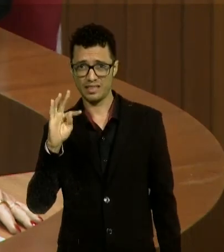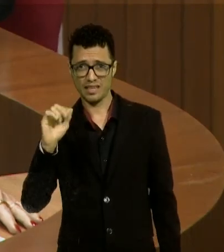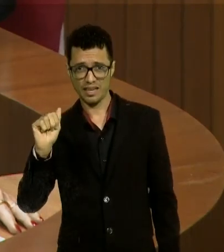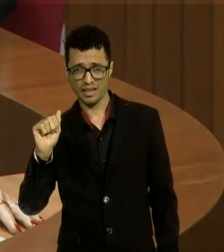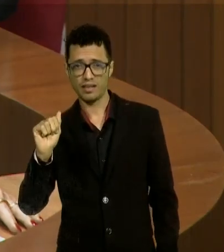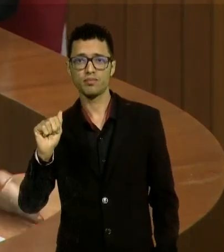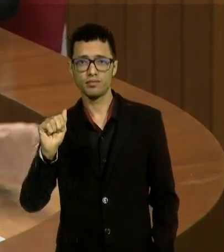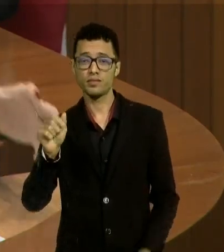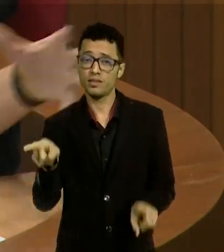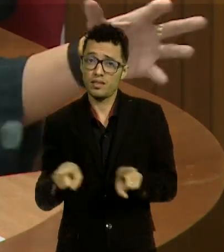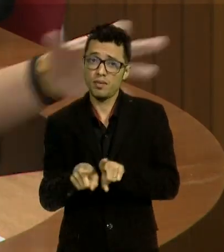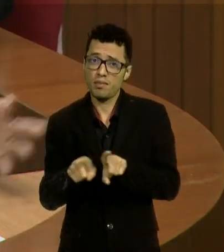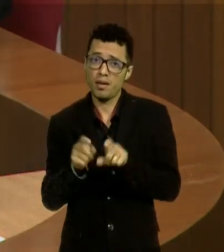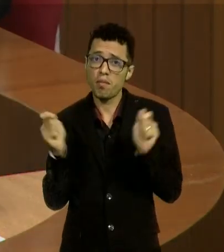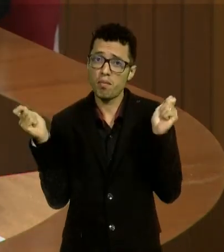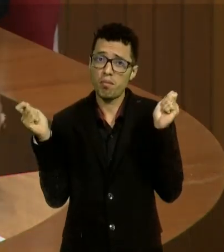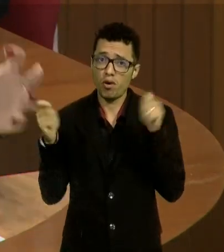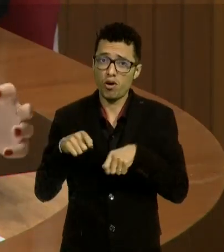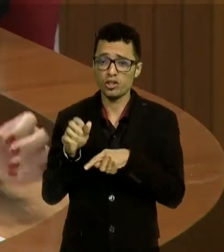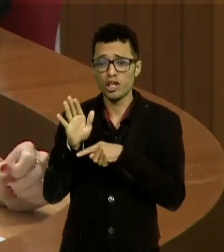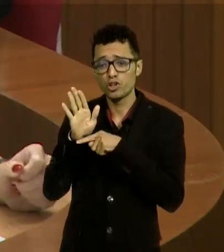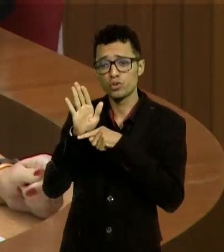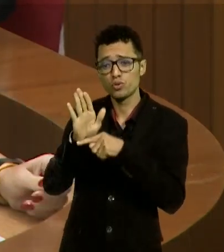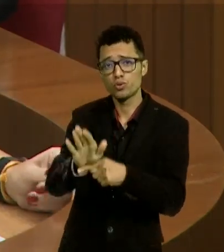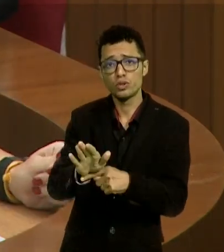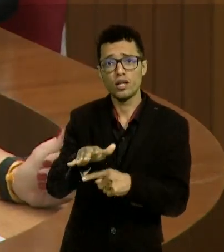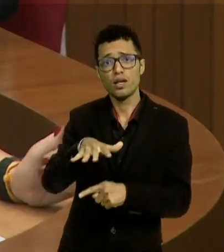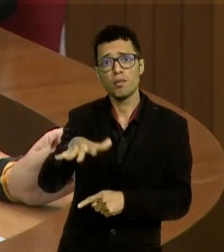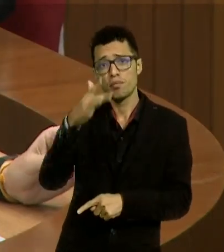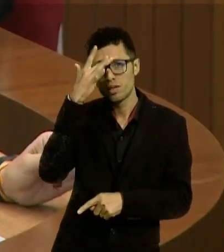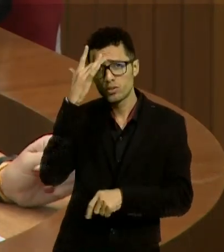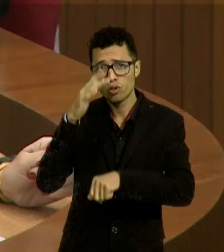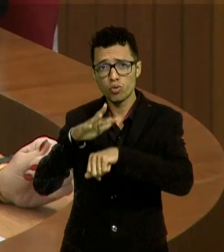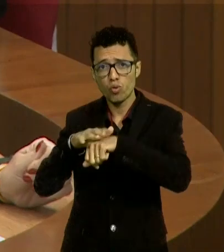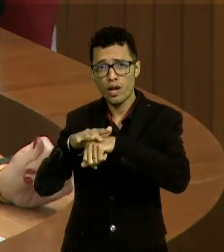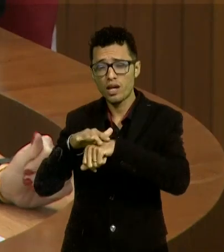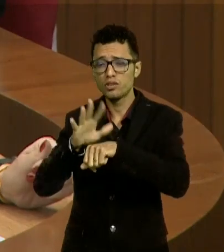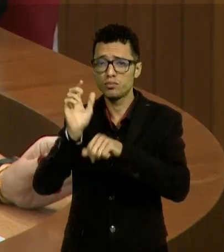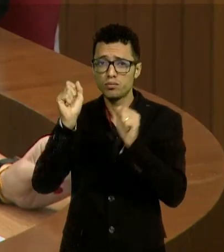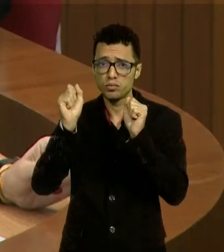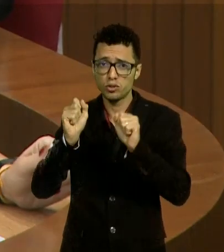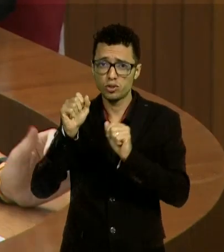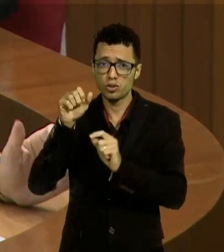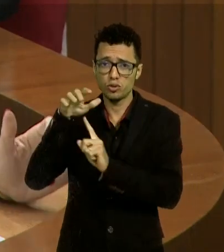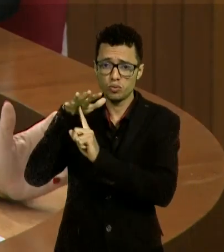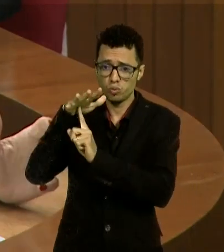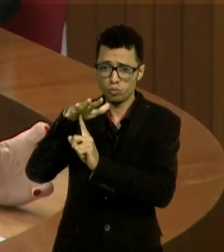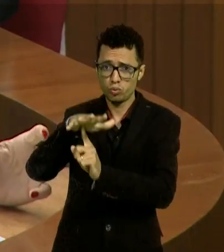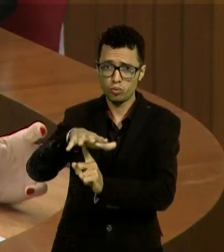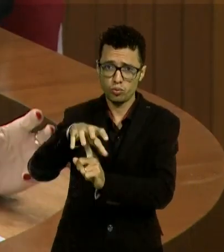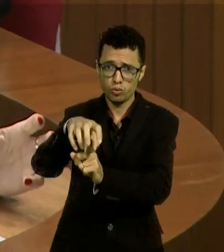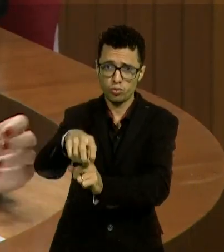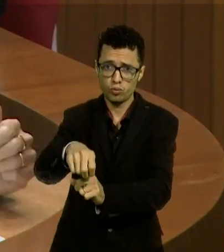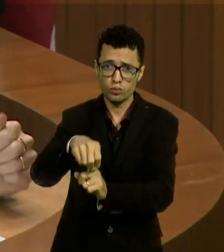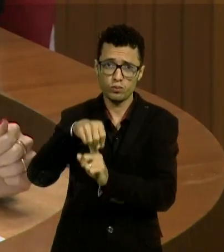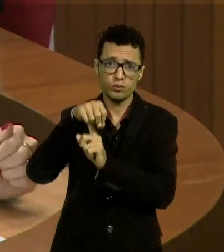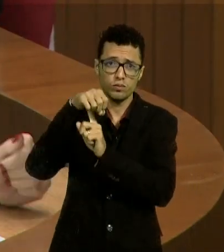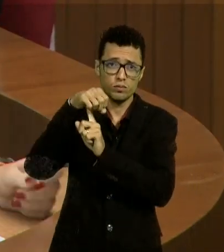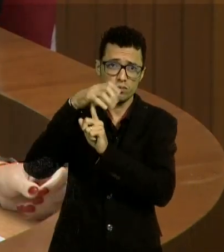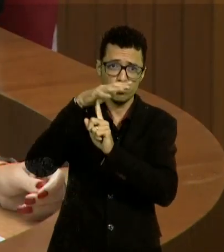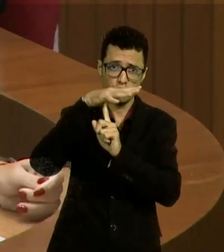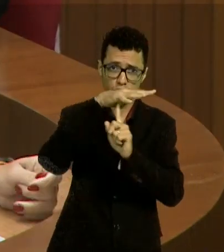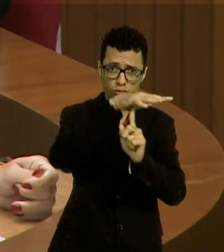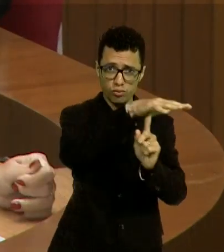saúde também, levando pacientes, devido à distância geográfica da nossa cidade para Imperatriz e para